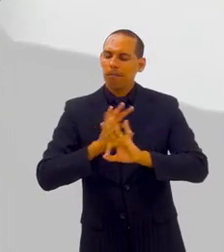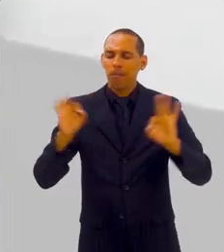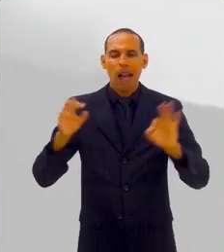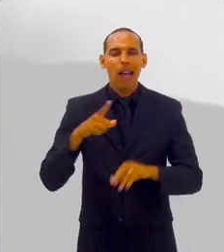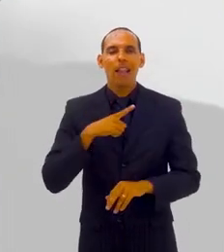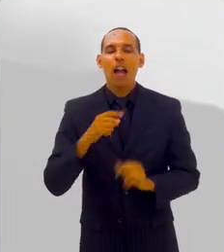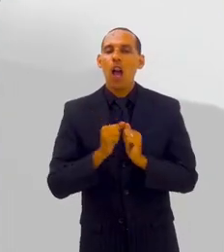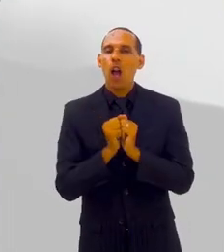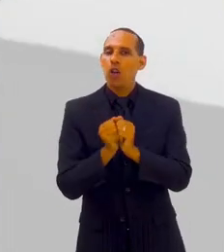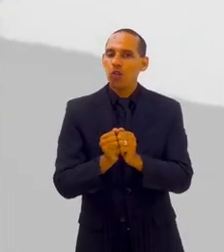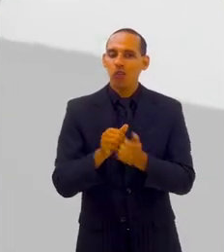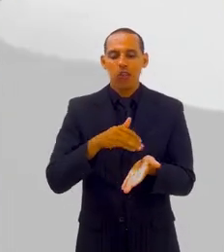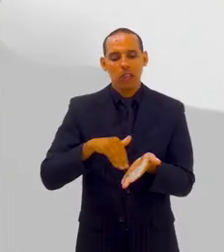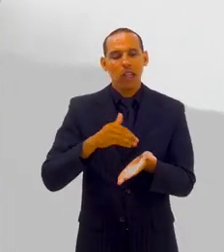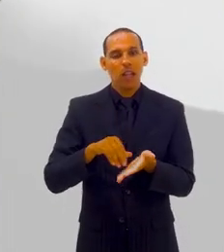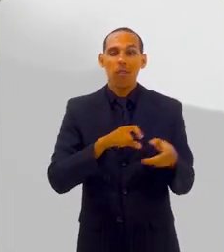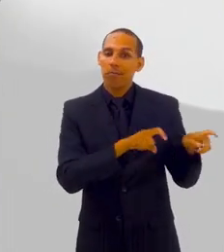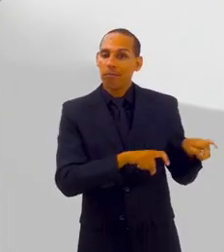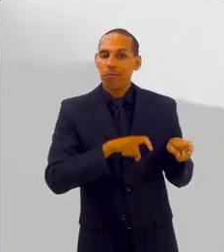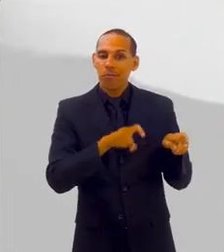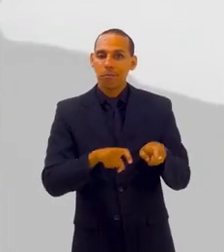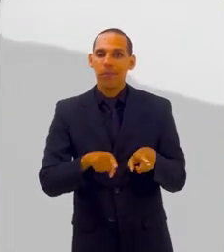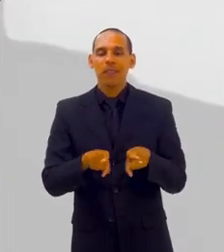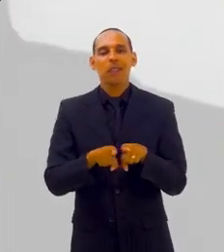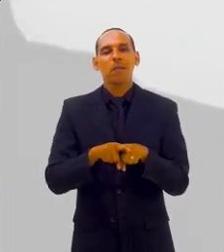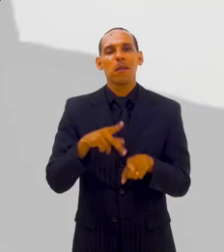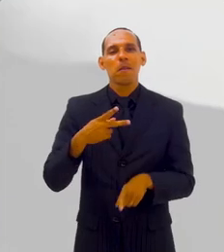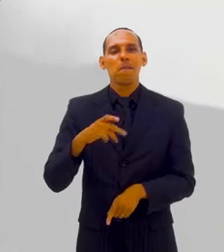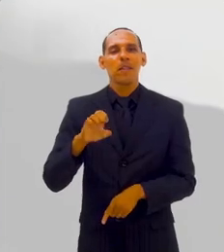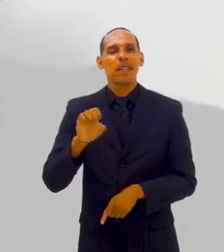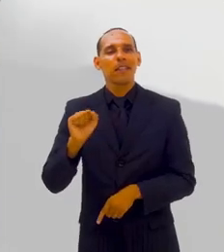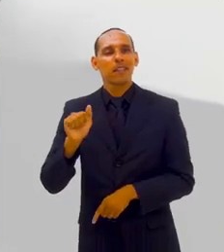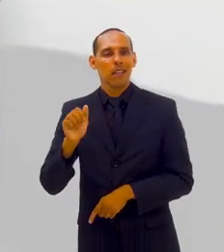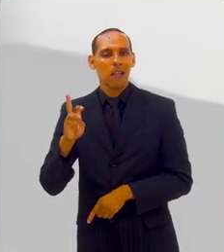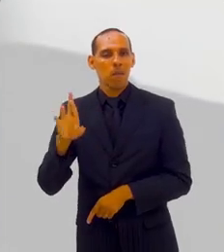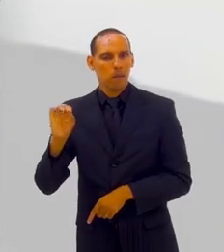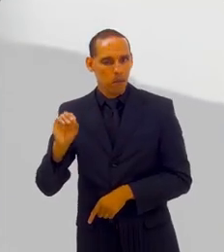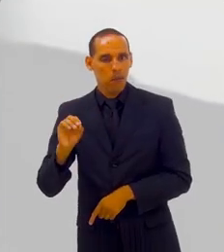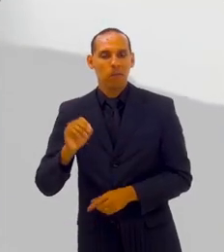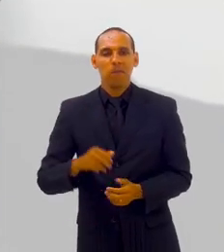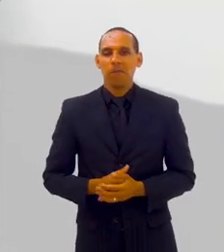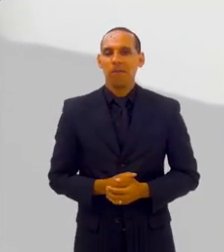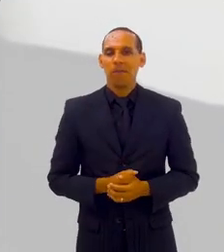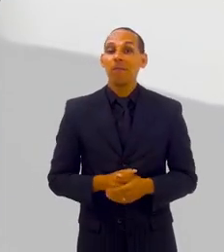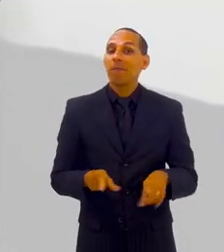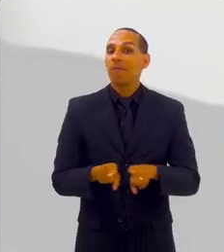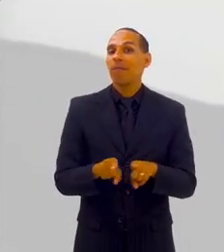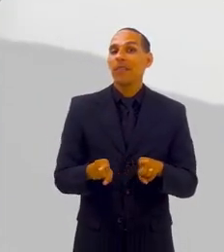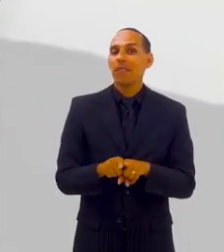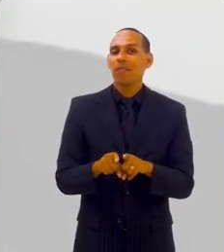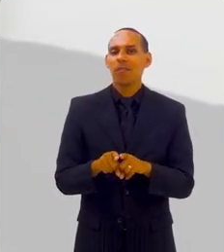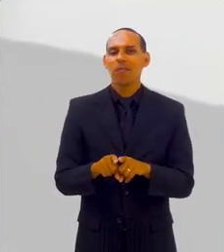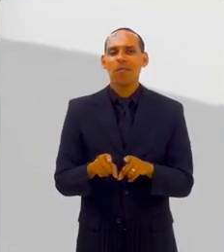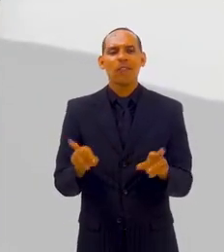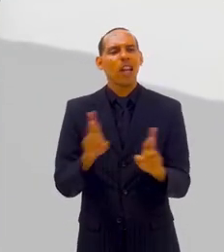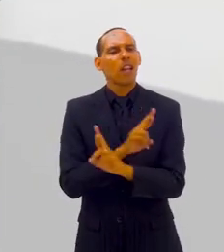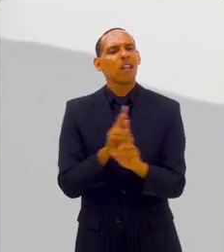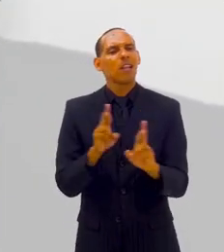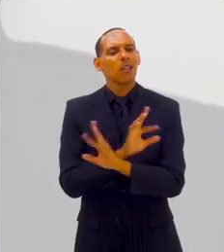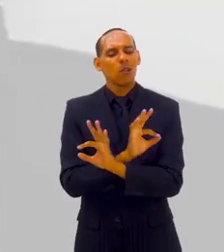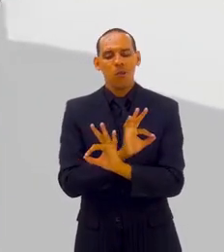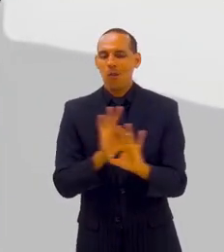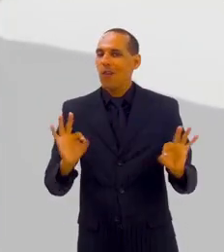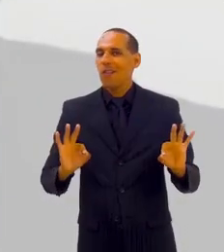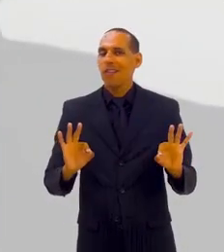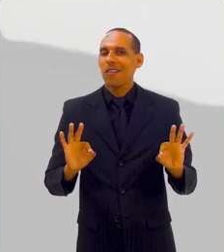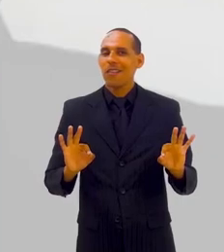com a secretaria de agricultura com apesário temos um